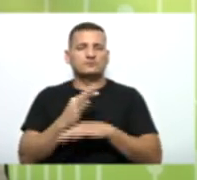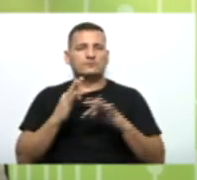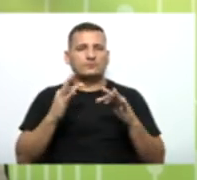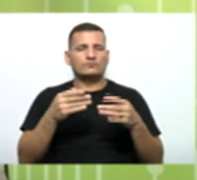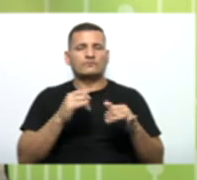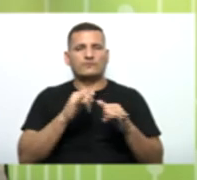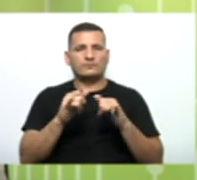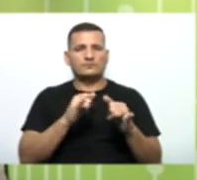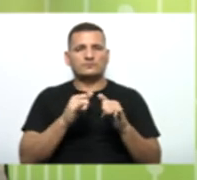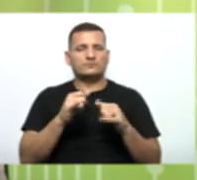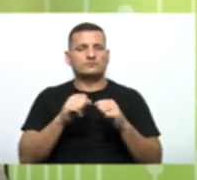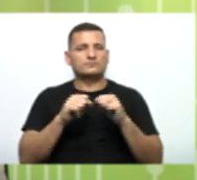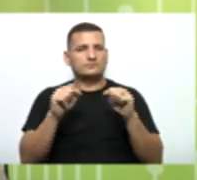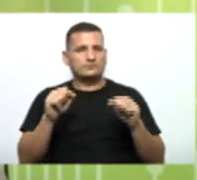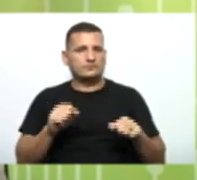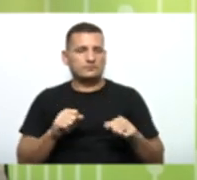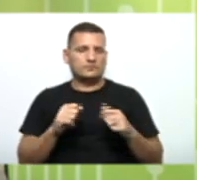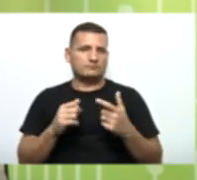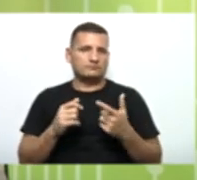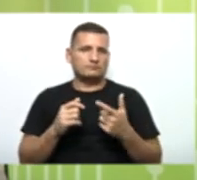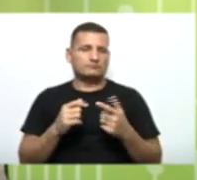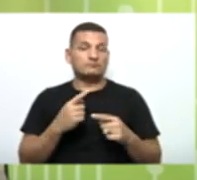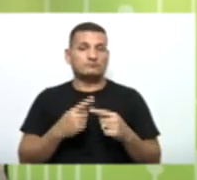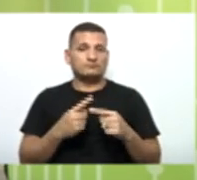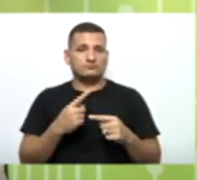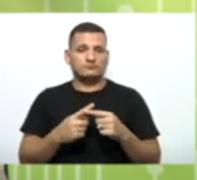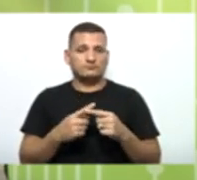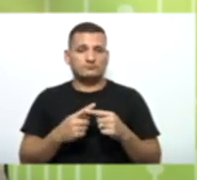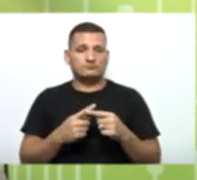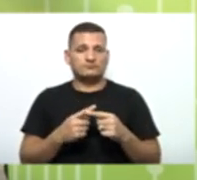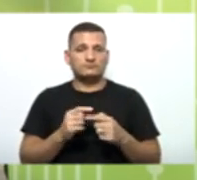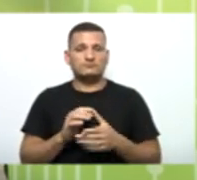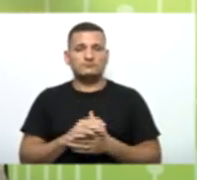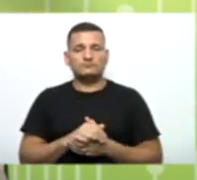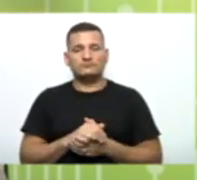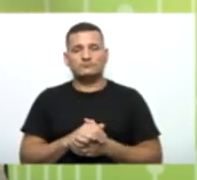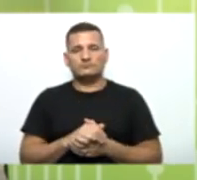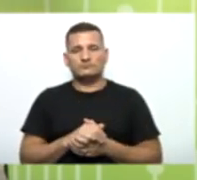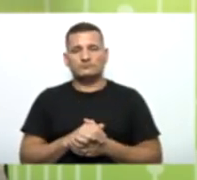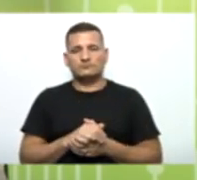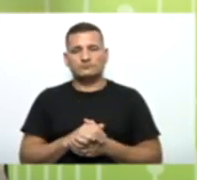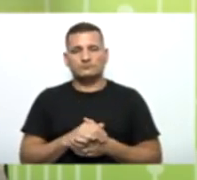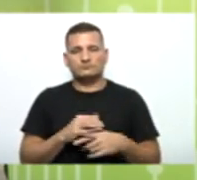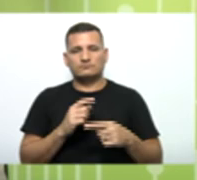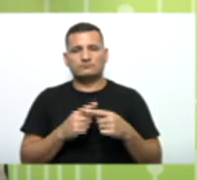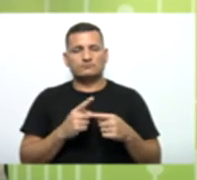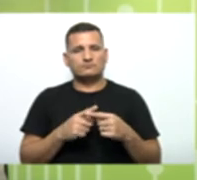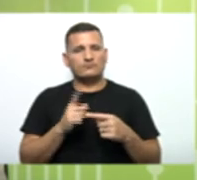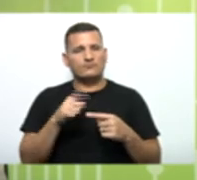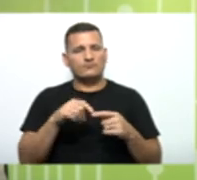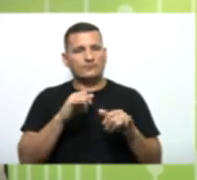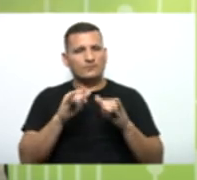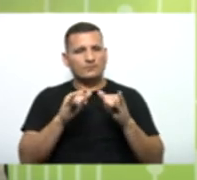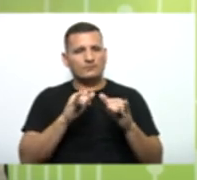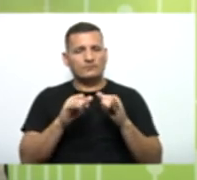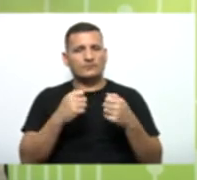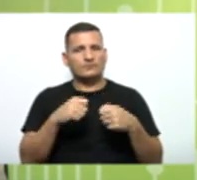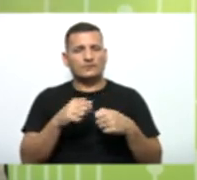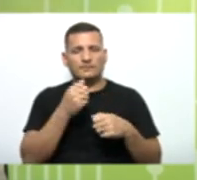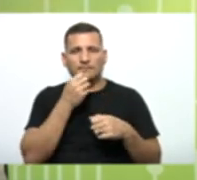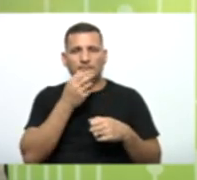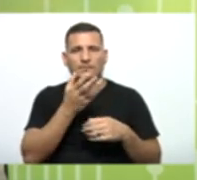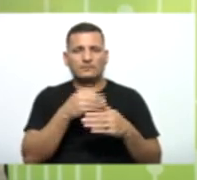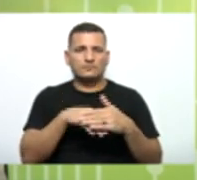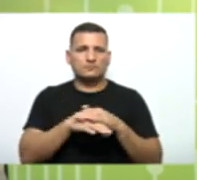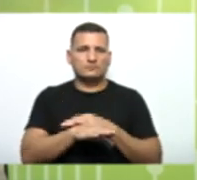informações lá do seu sistema, do seu software. Por quê? São informações que precisam ser bem guardadas para